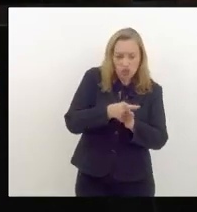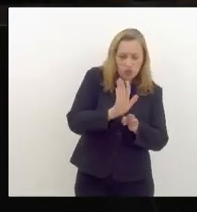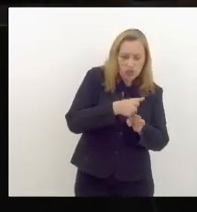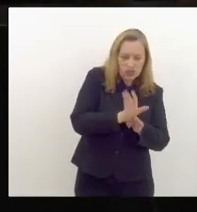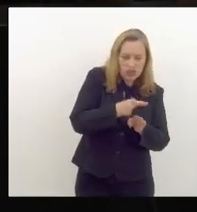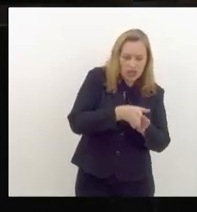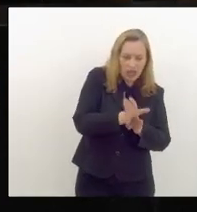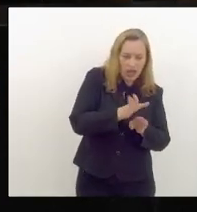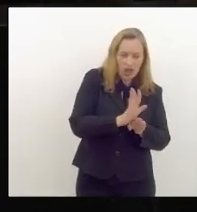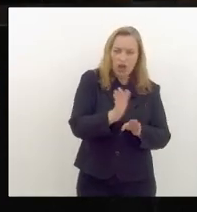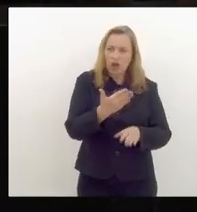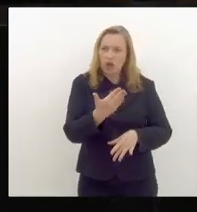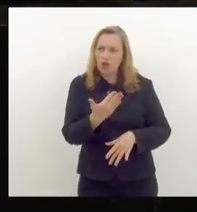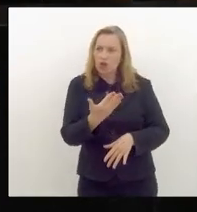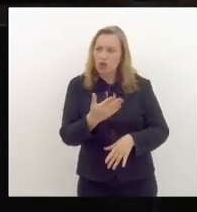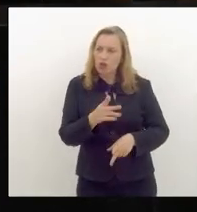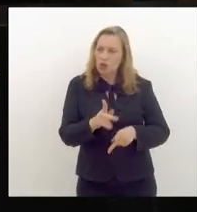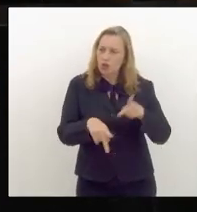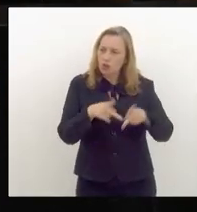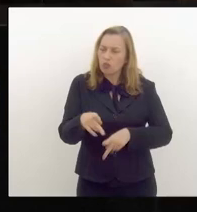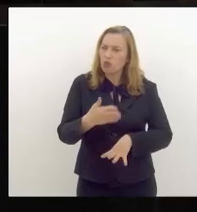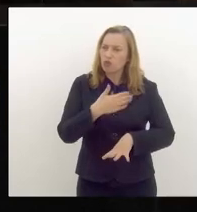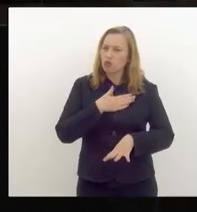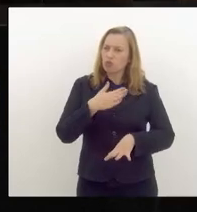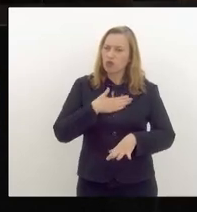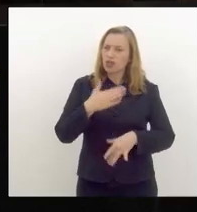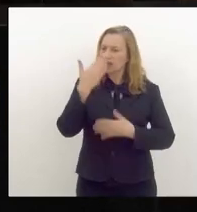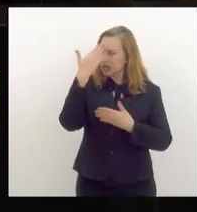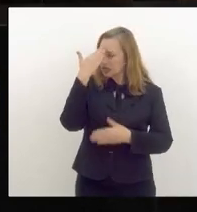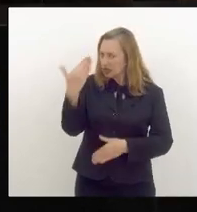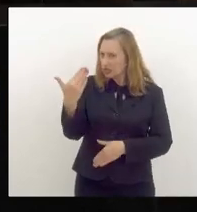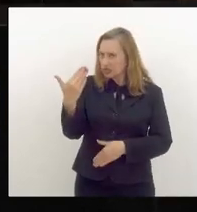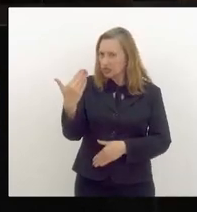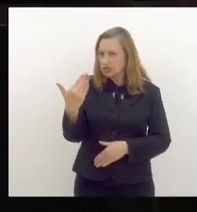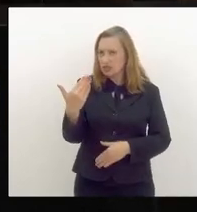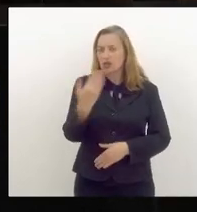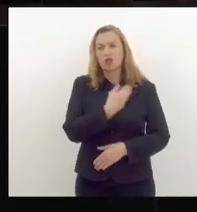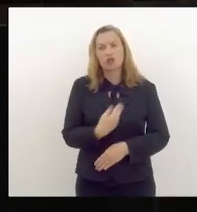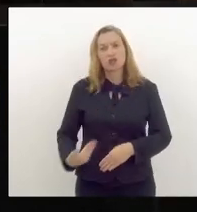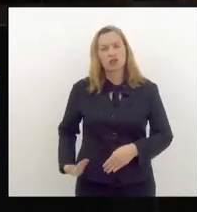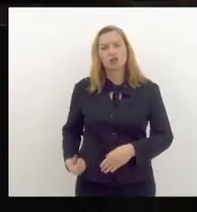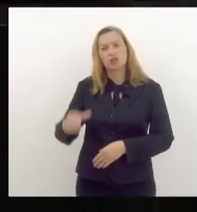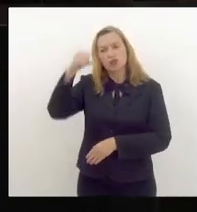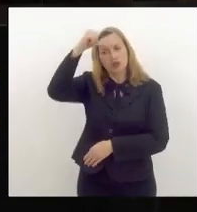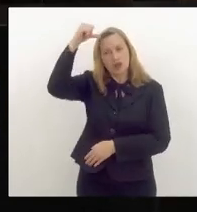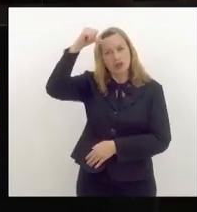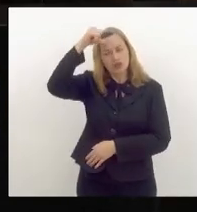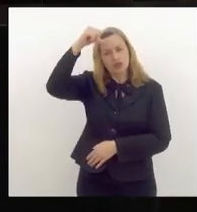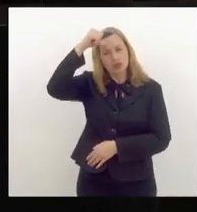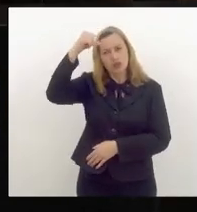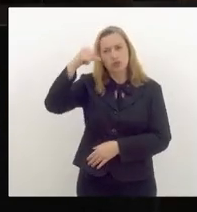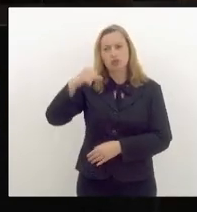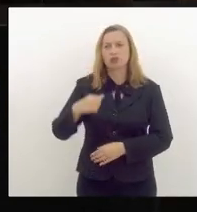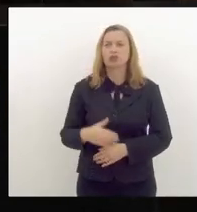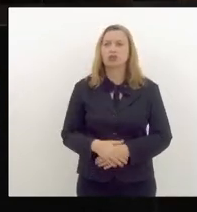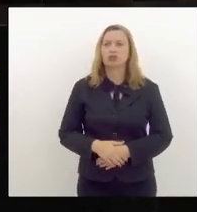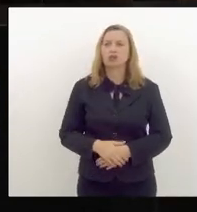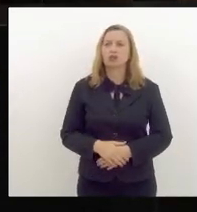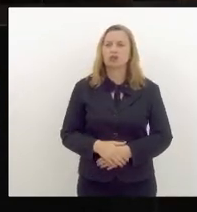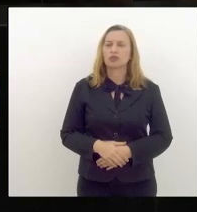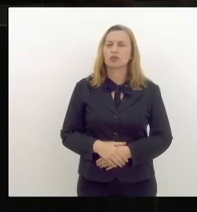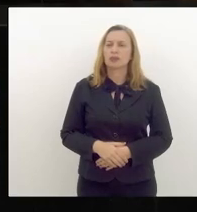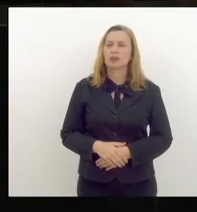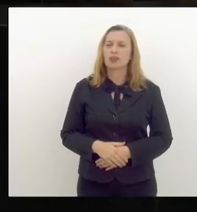de minha cidade e nesse ponto Quero agradecer imensamente ao Governador Cláudio Castro que atendendo a nossa